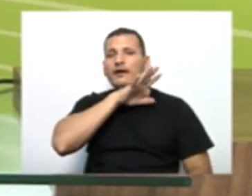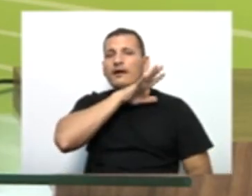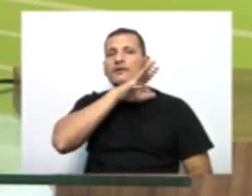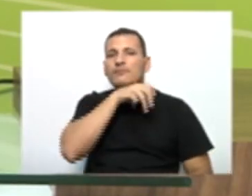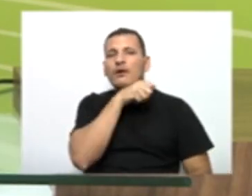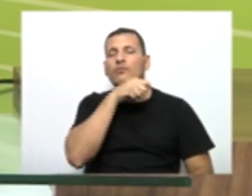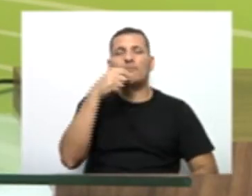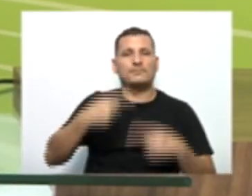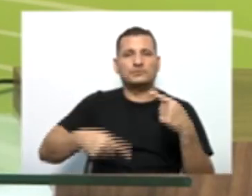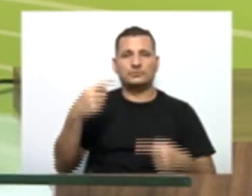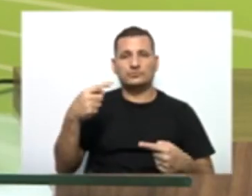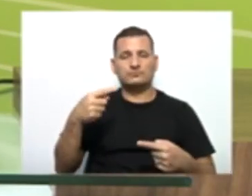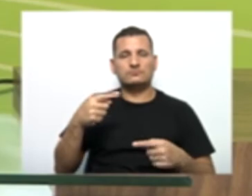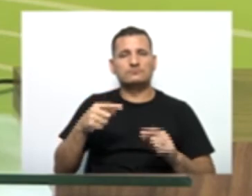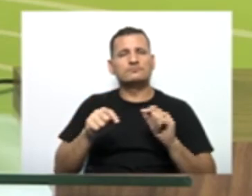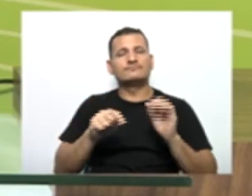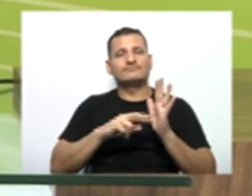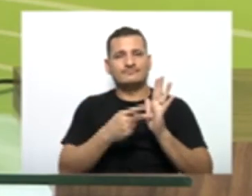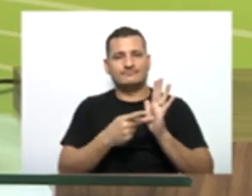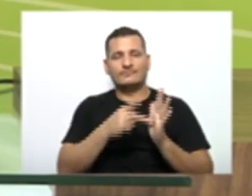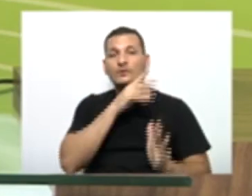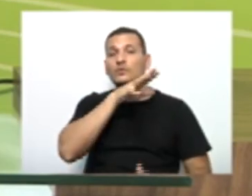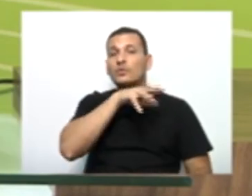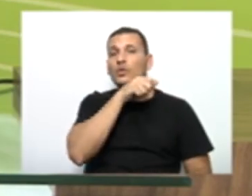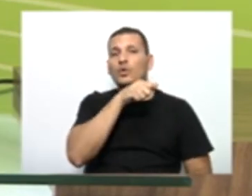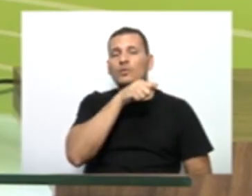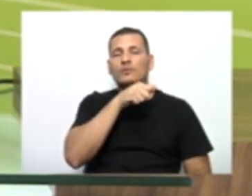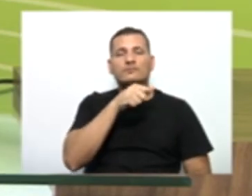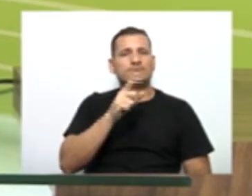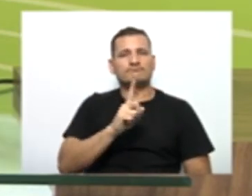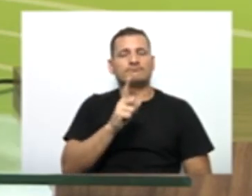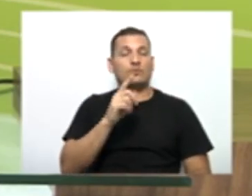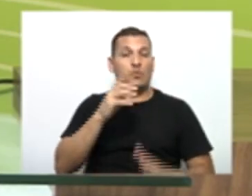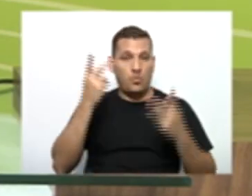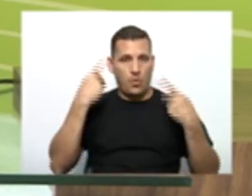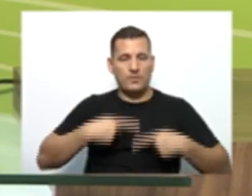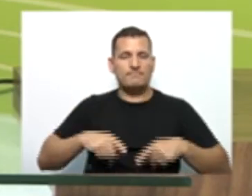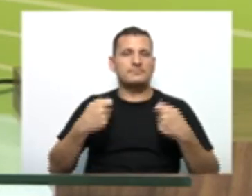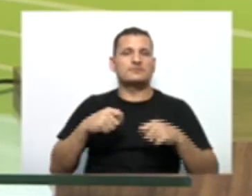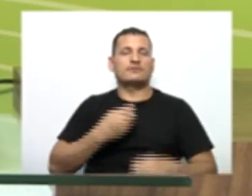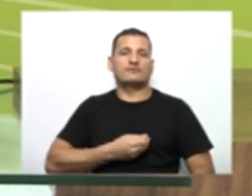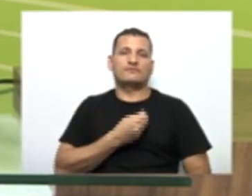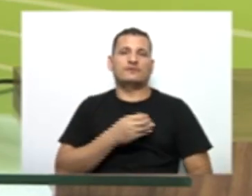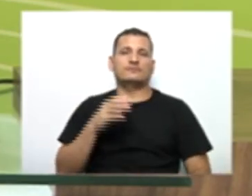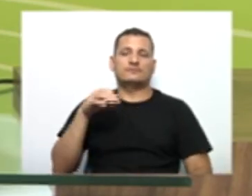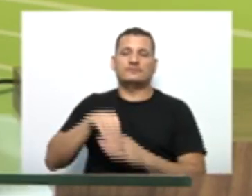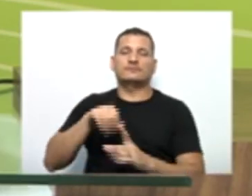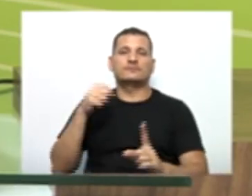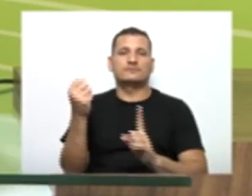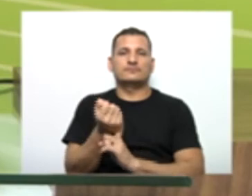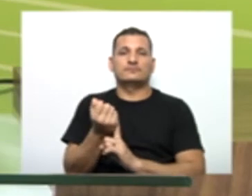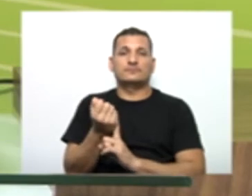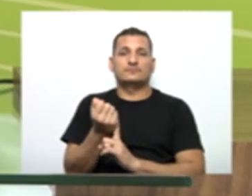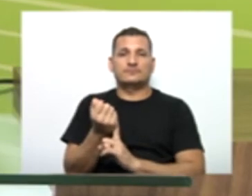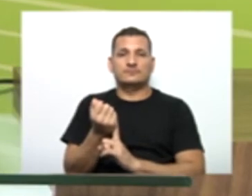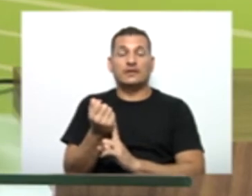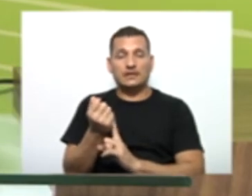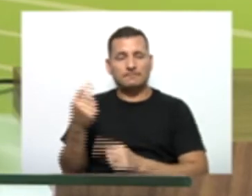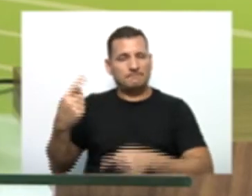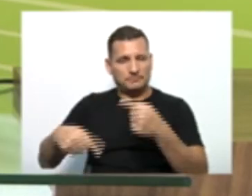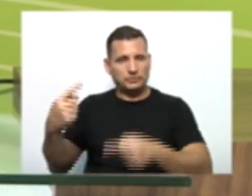a realizar esse tipo de administração onde todo, entre aspas, todo o povo tinha o direito e a possibilidade